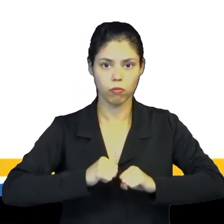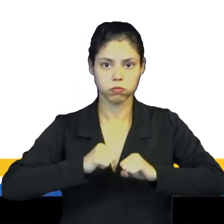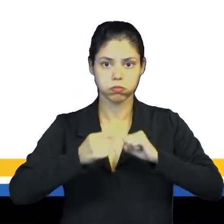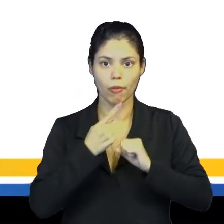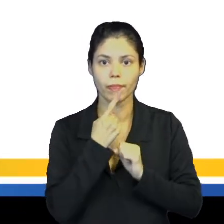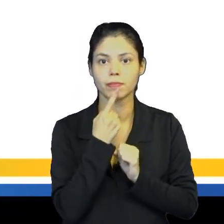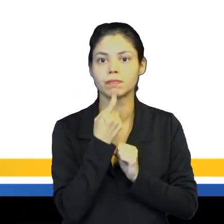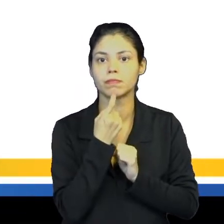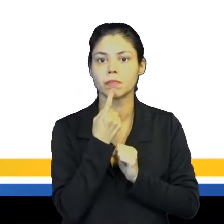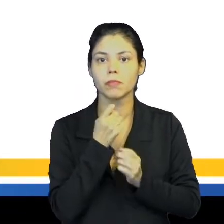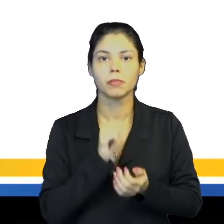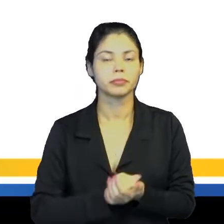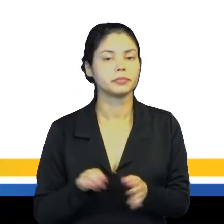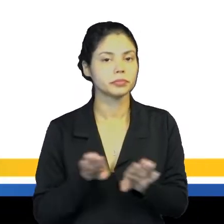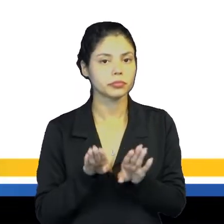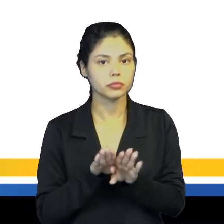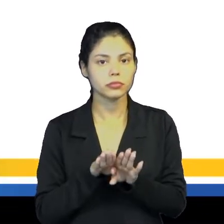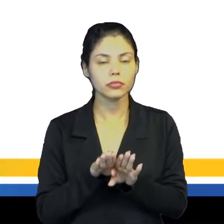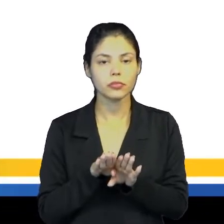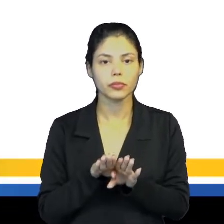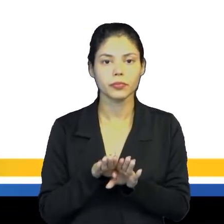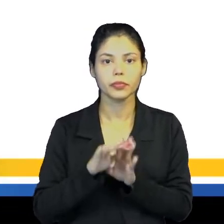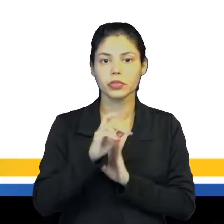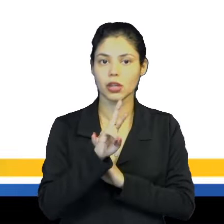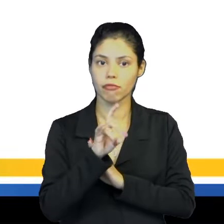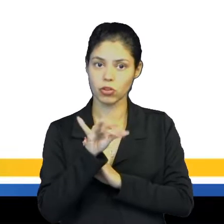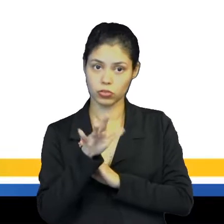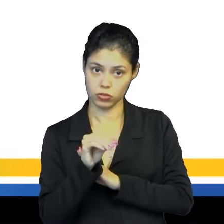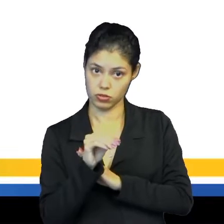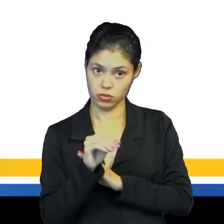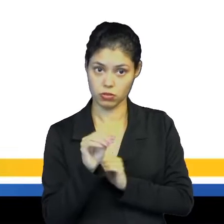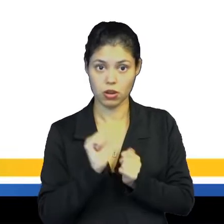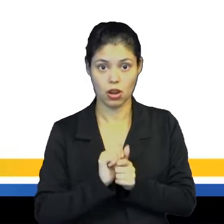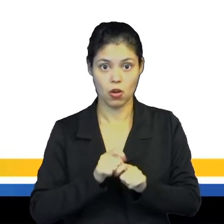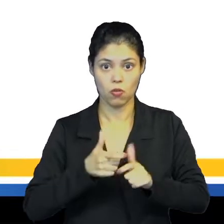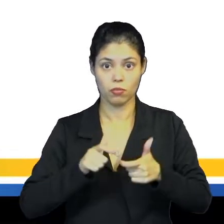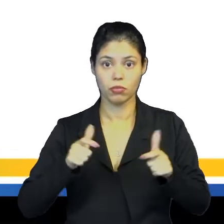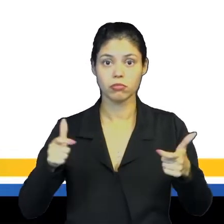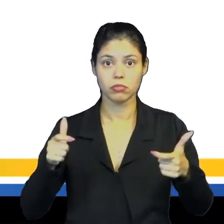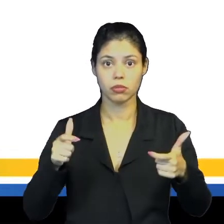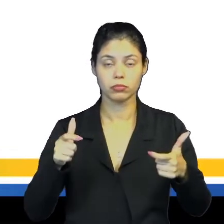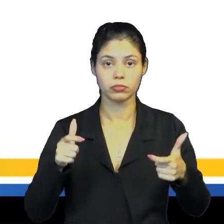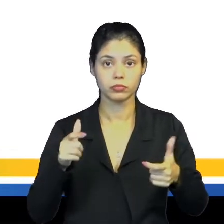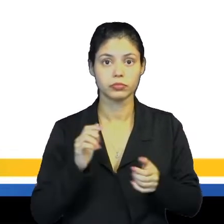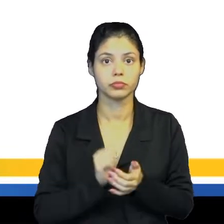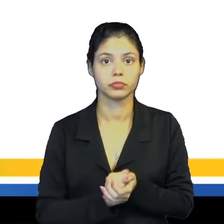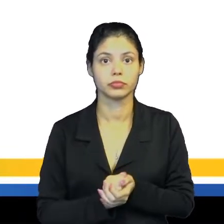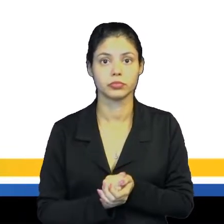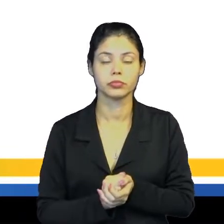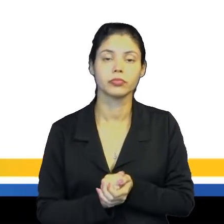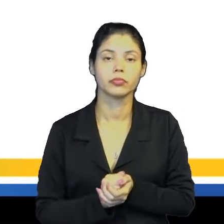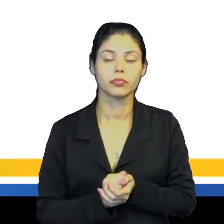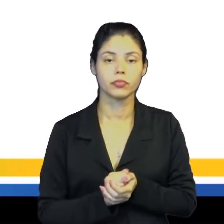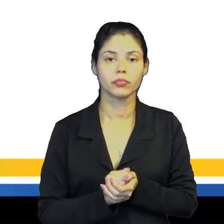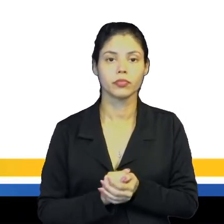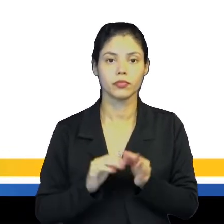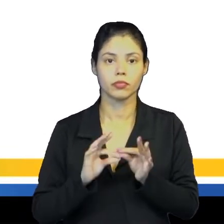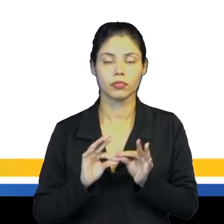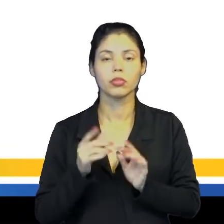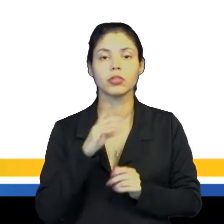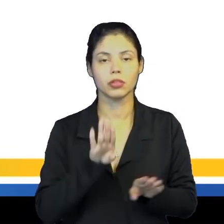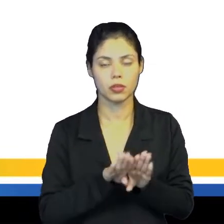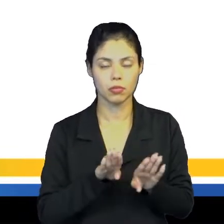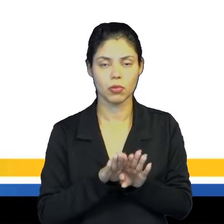sangue. Então, essa musculatura, esses corpos cavernosos, eles vão aumentar de tamanho, aumentando então o diâmetro e o tamanho